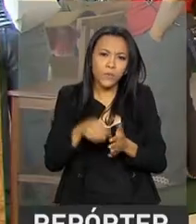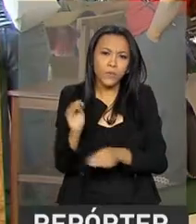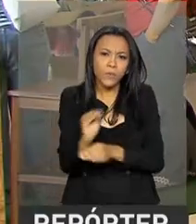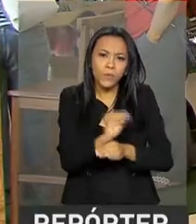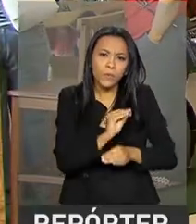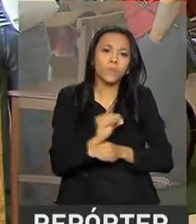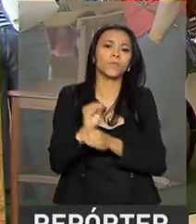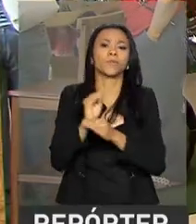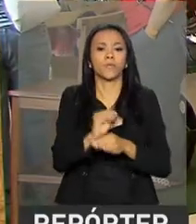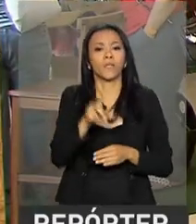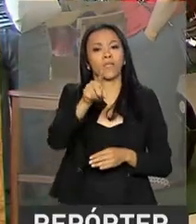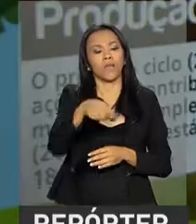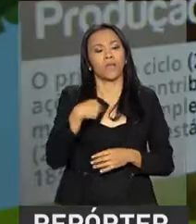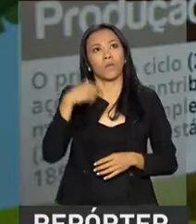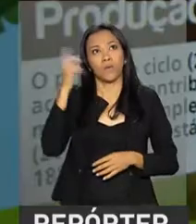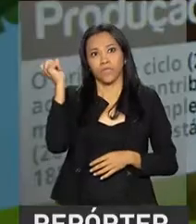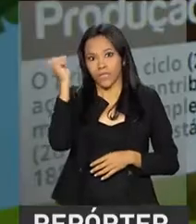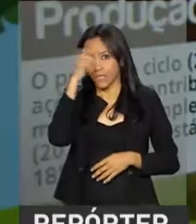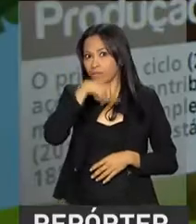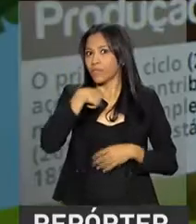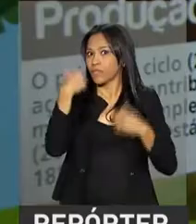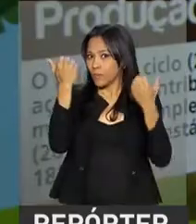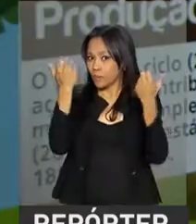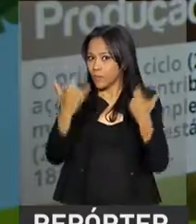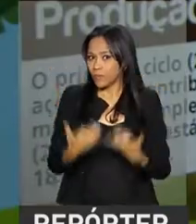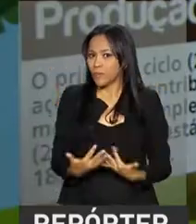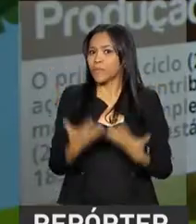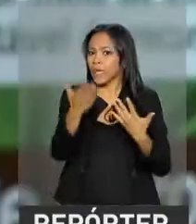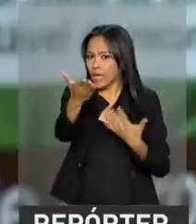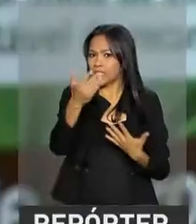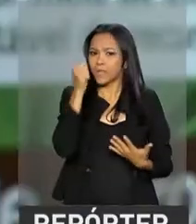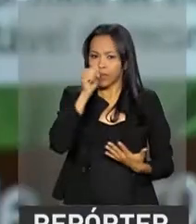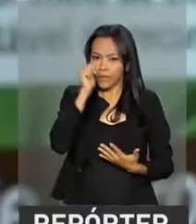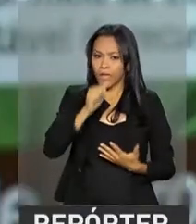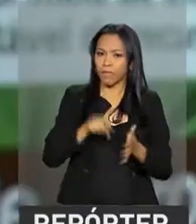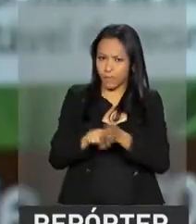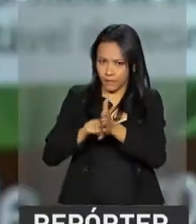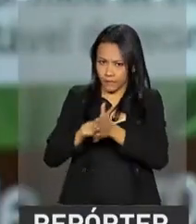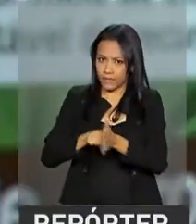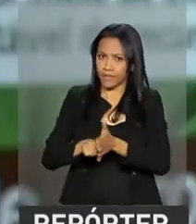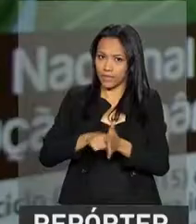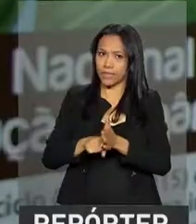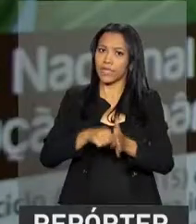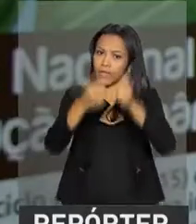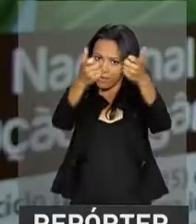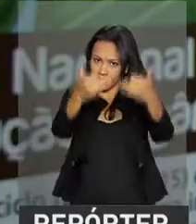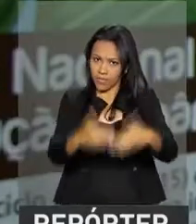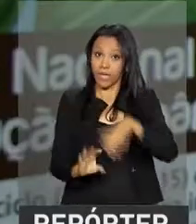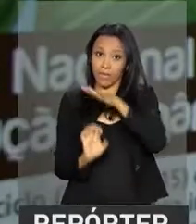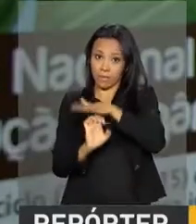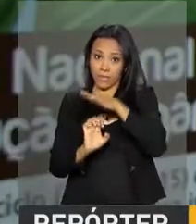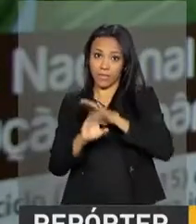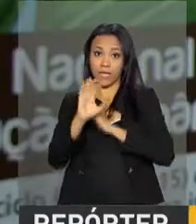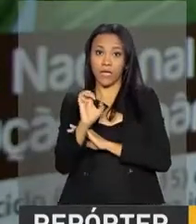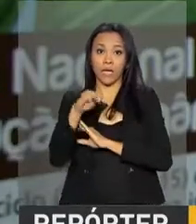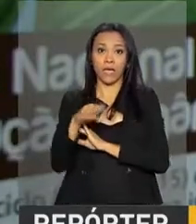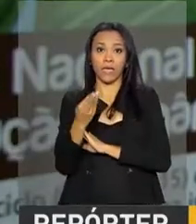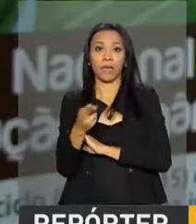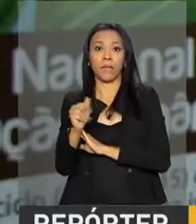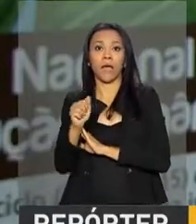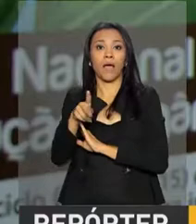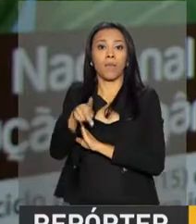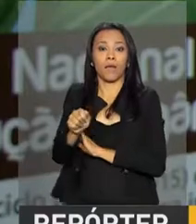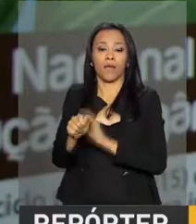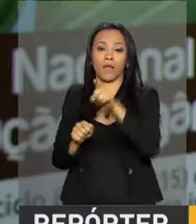conceito complicado é explicado de maneira bem simples por essa pesquisadora da Embrapa. A agroecologia, ela é uma